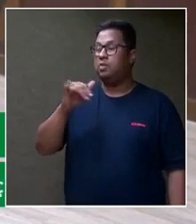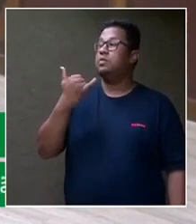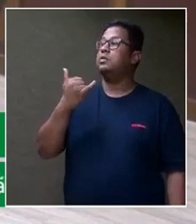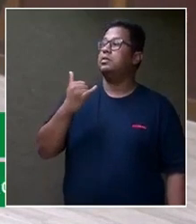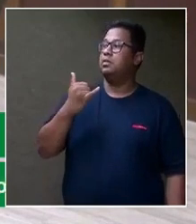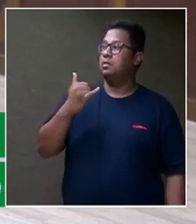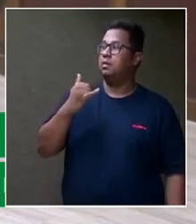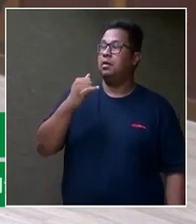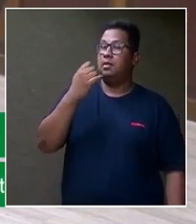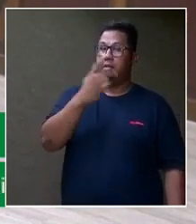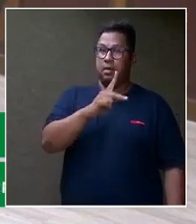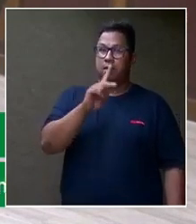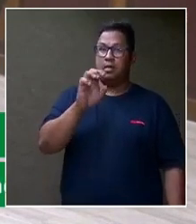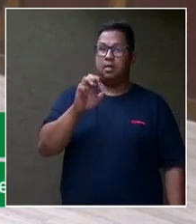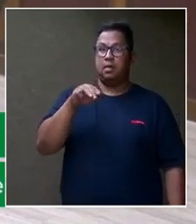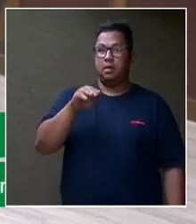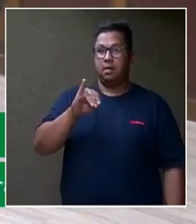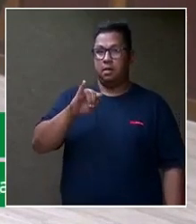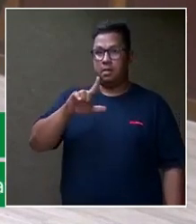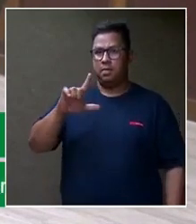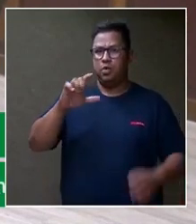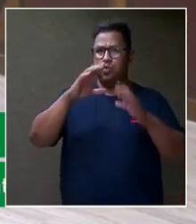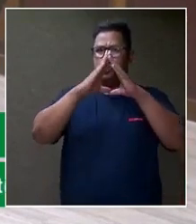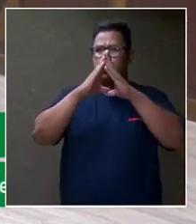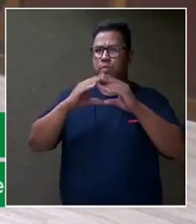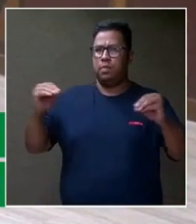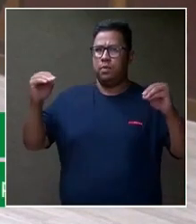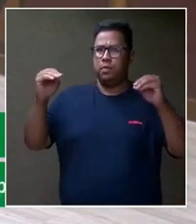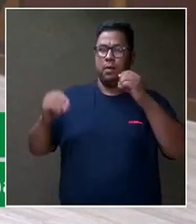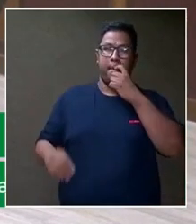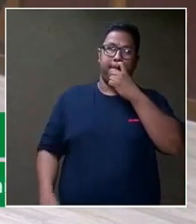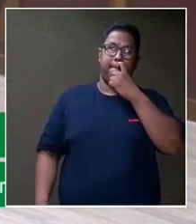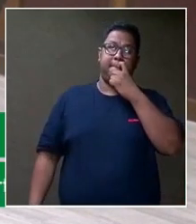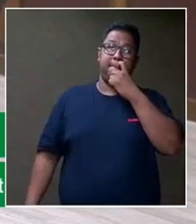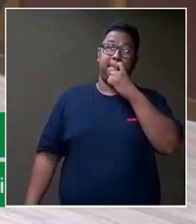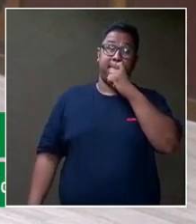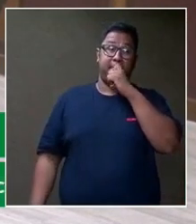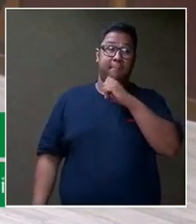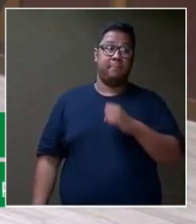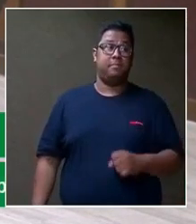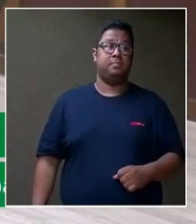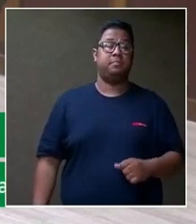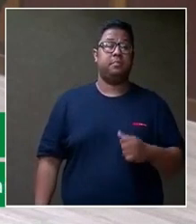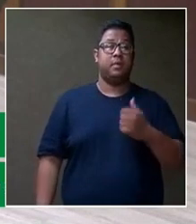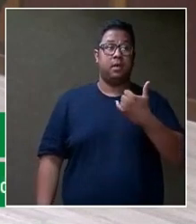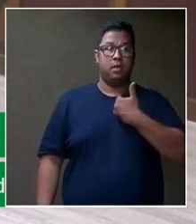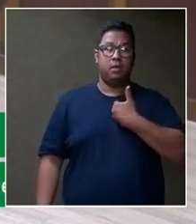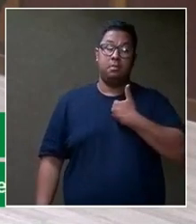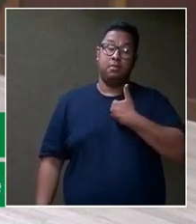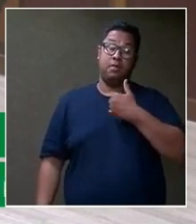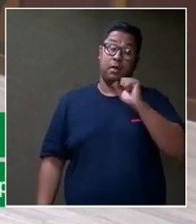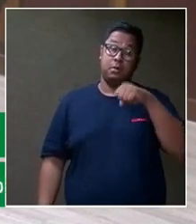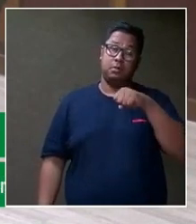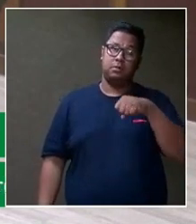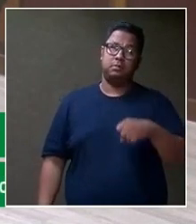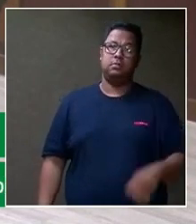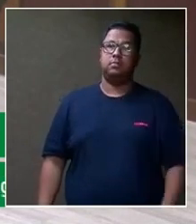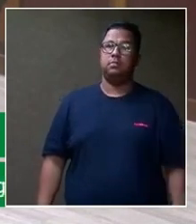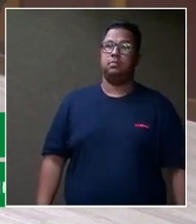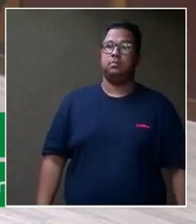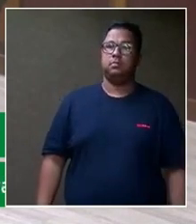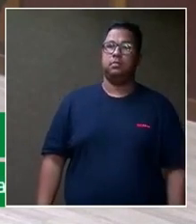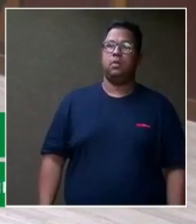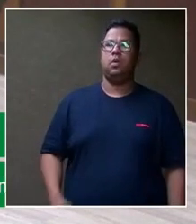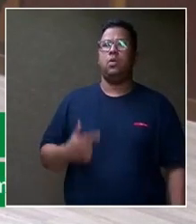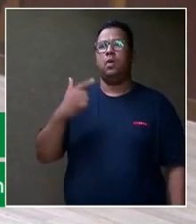da Emily sumiu no dia da morte dela? Eu fiquei sabendo, sim. Fora